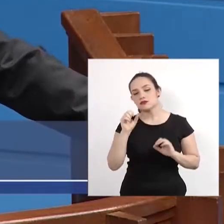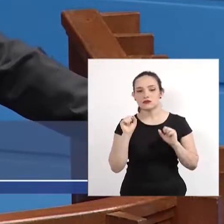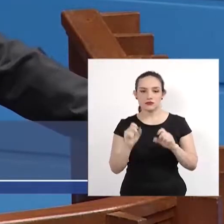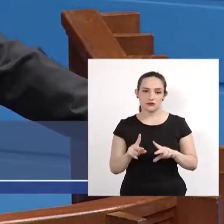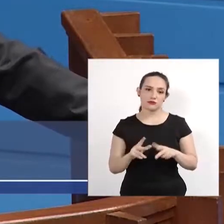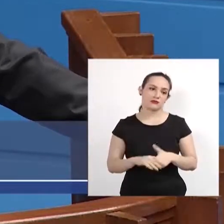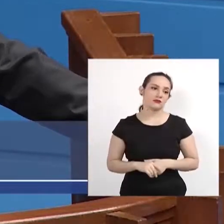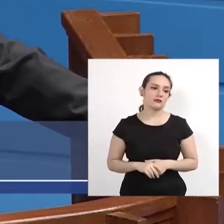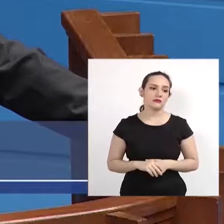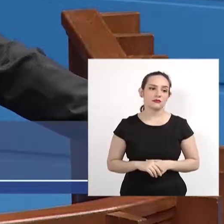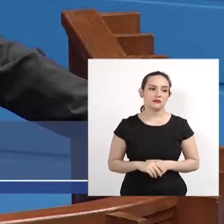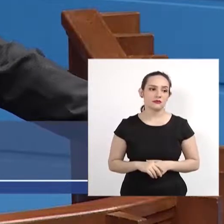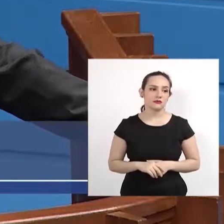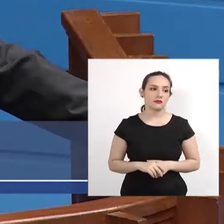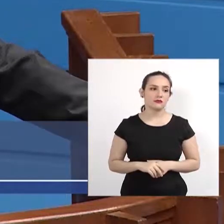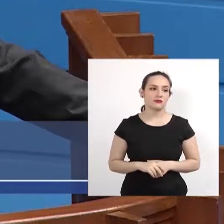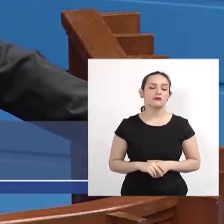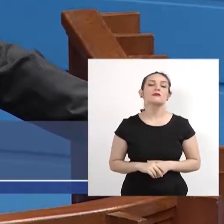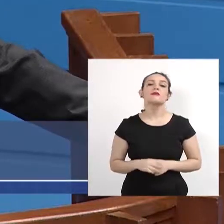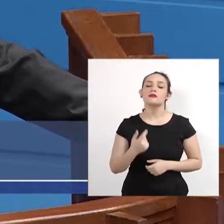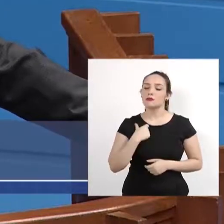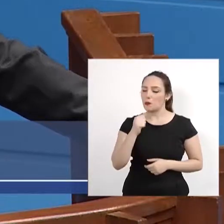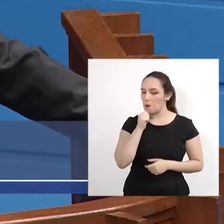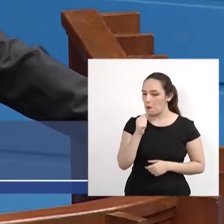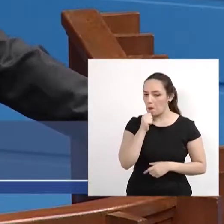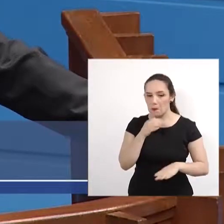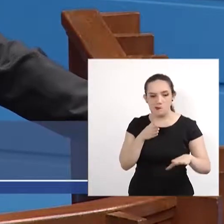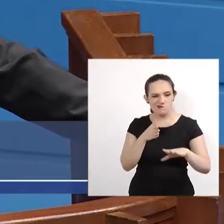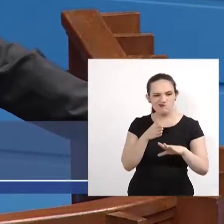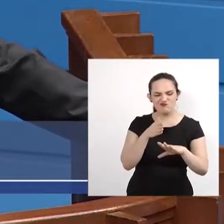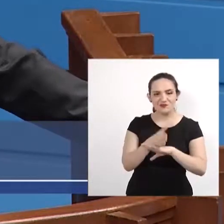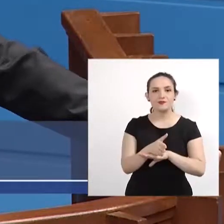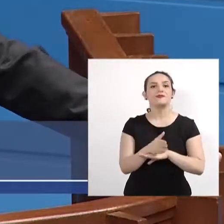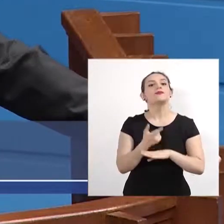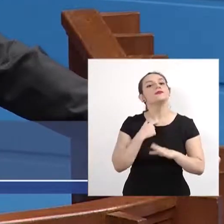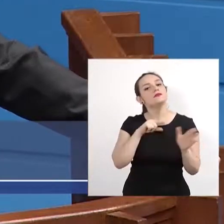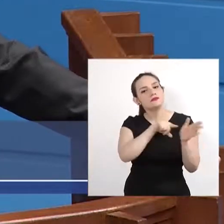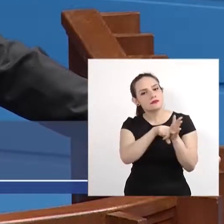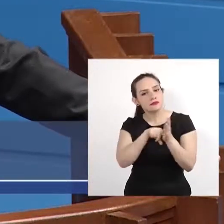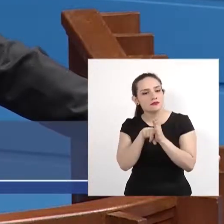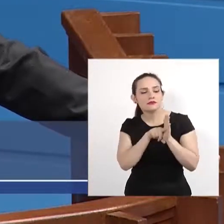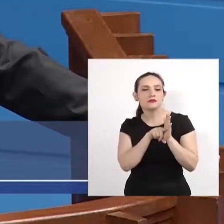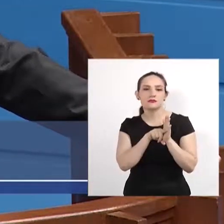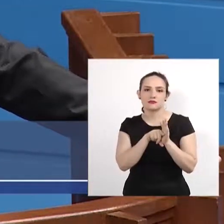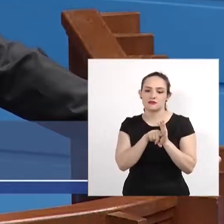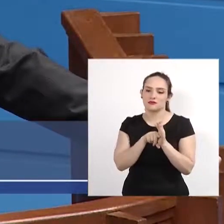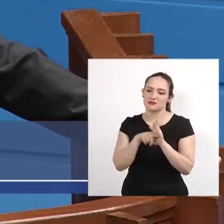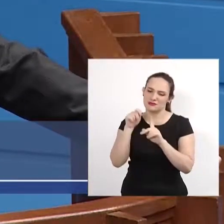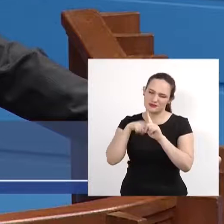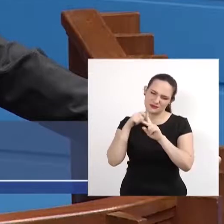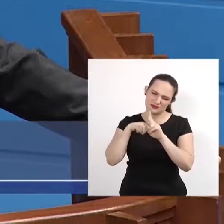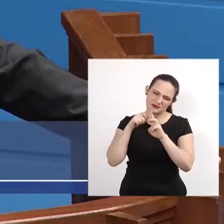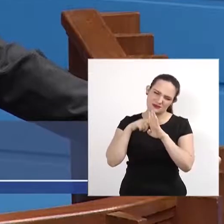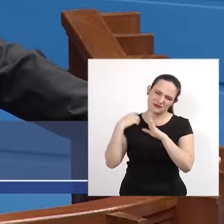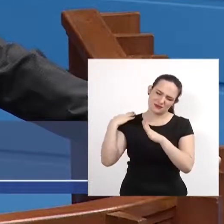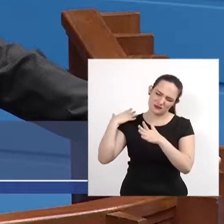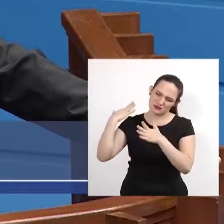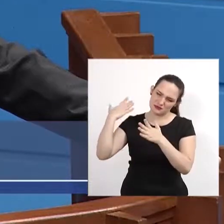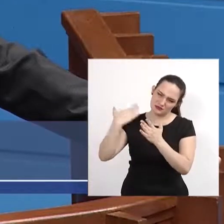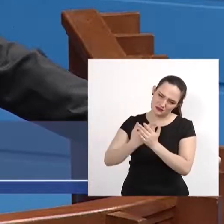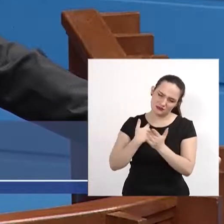tem problema. Não me impede de trazer aqui um farto material que colhi ao longo desses meses, durante todo este ano,